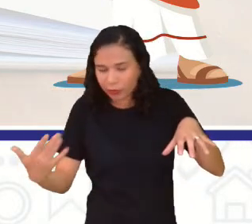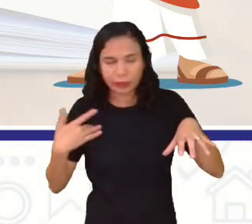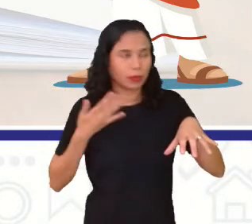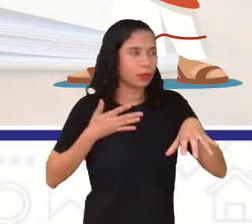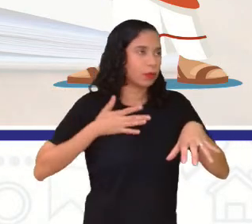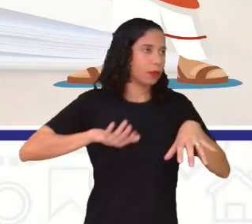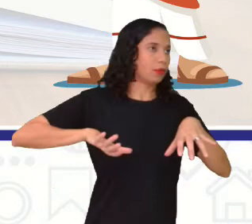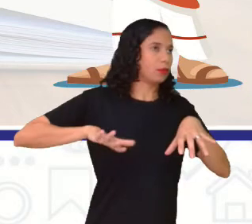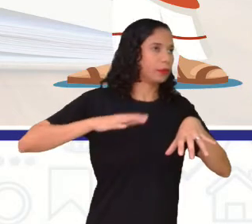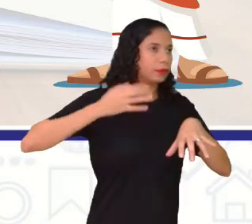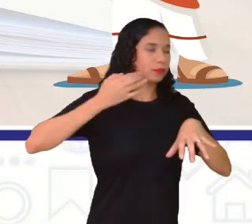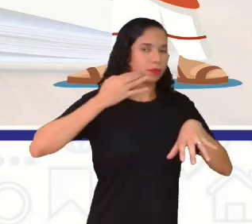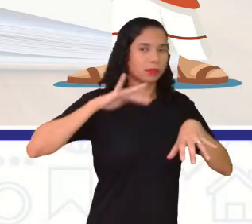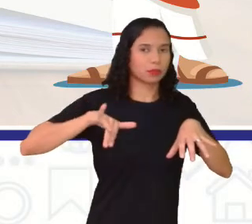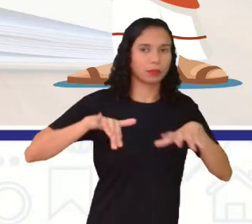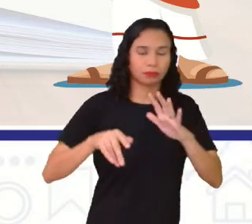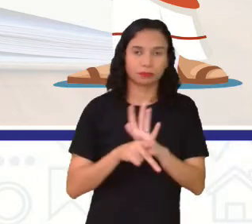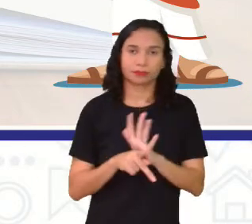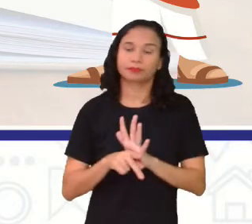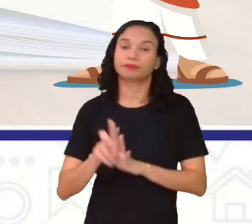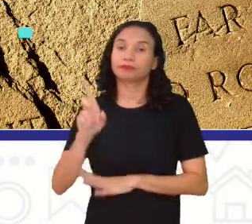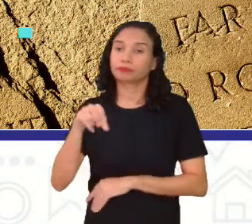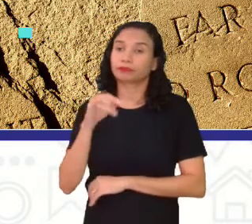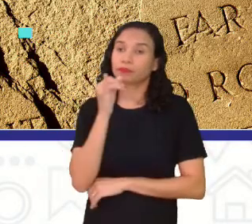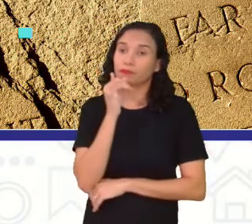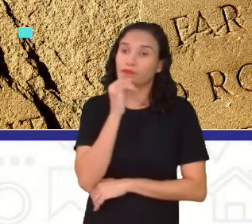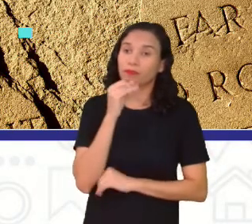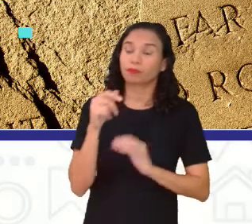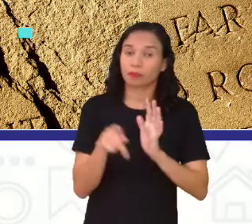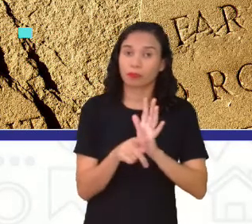pessoal com um certo preconceito, né? É um exemplo de